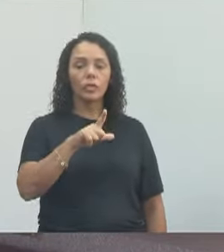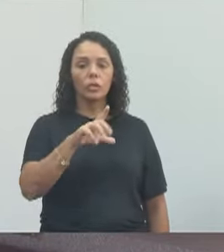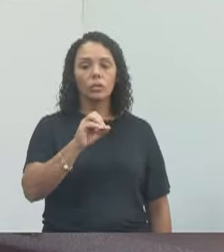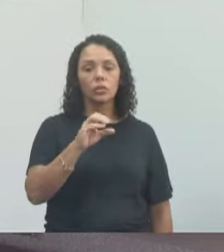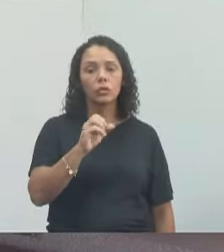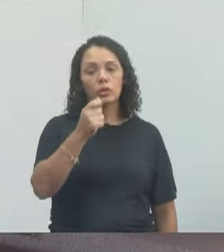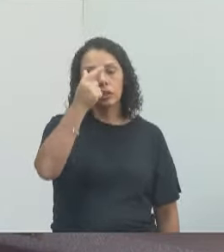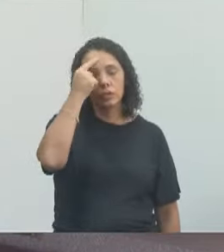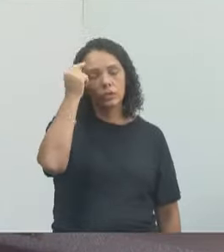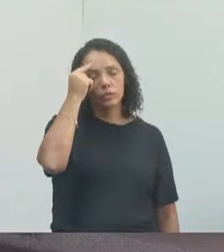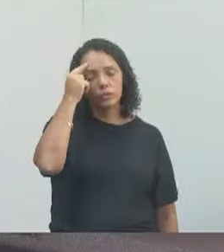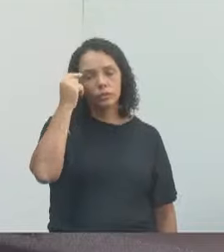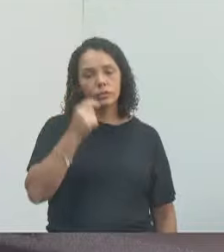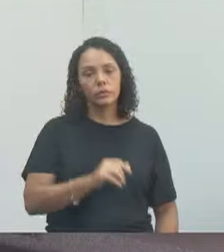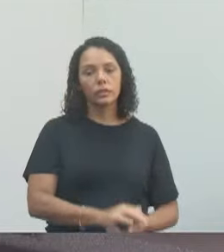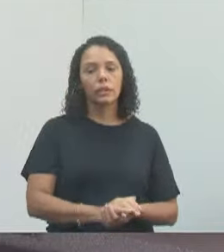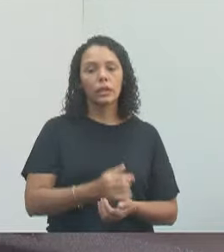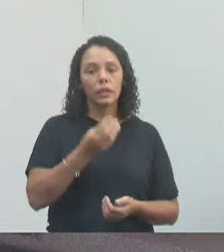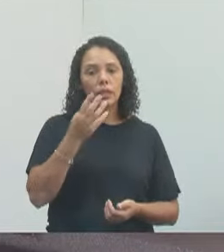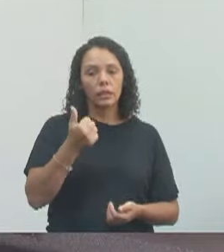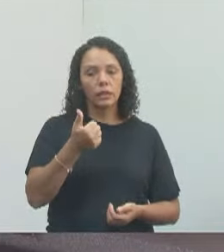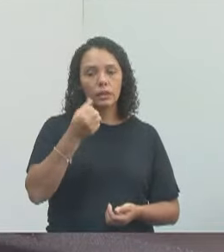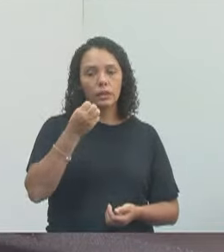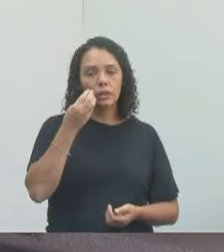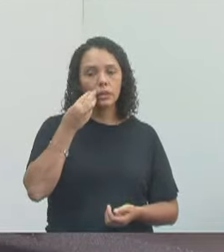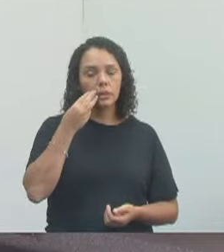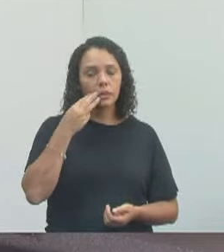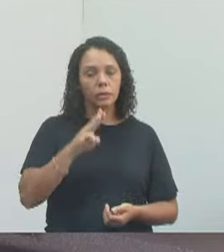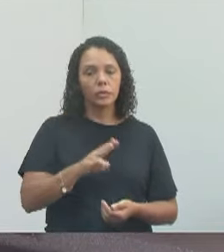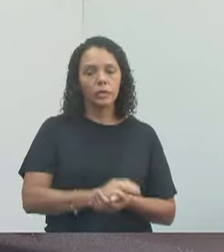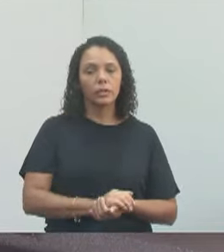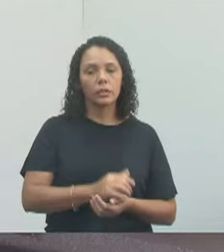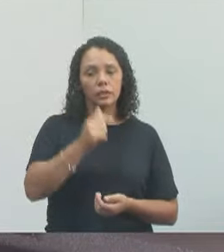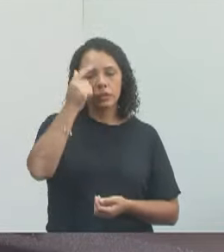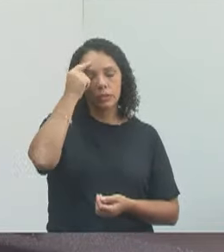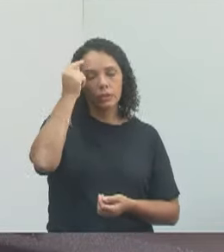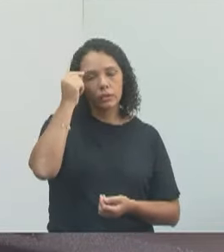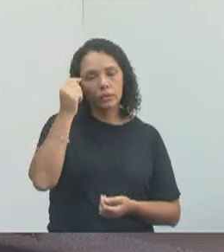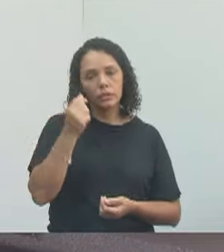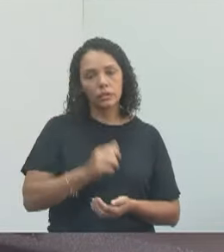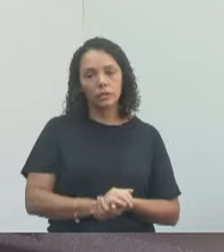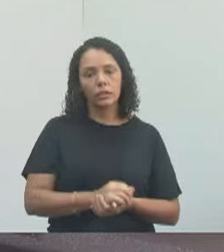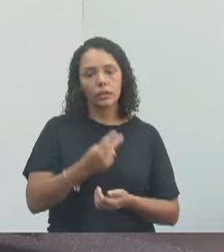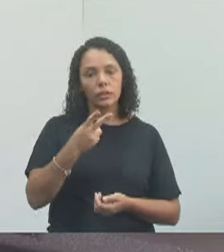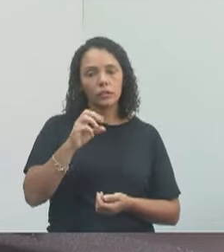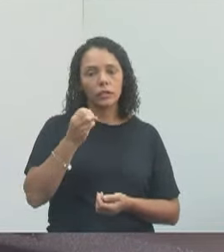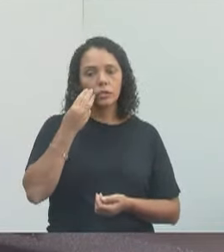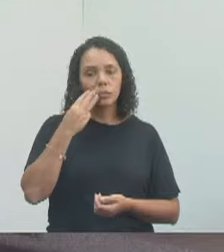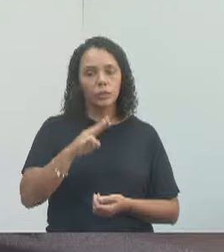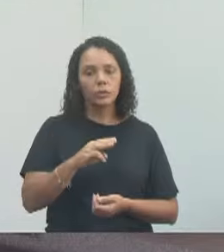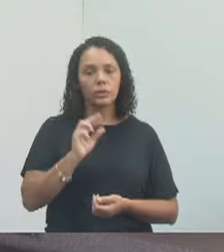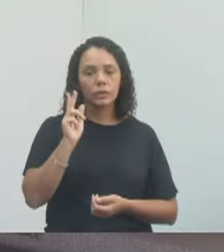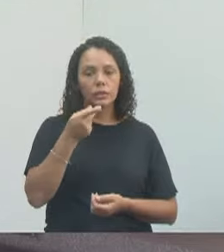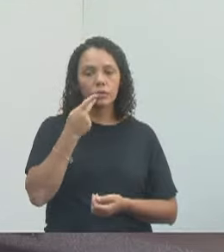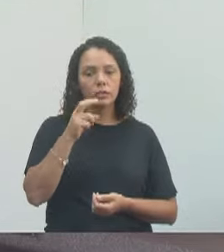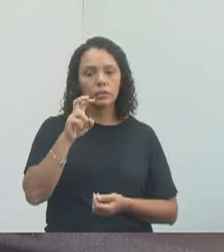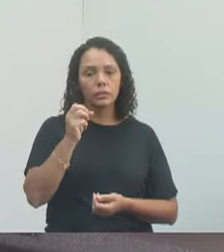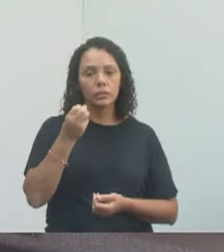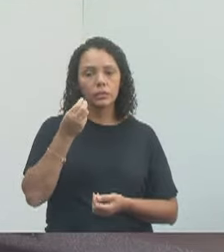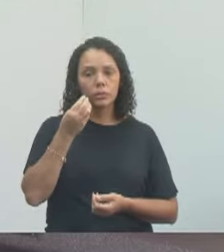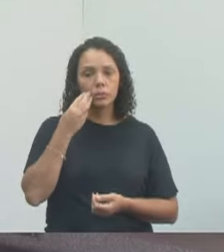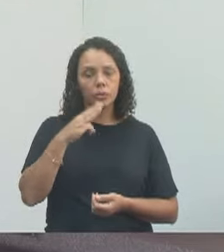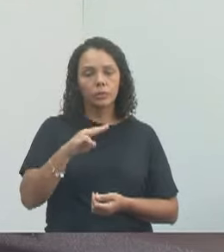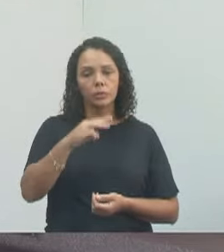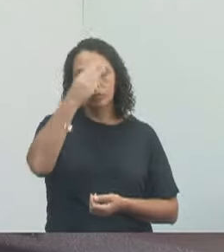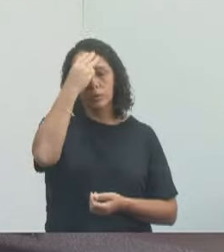10.000 LOAS 2023 dud 75.000 Edgar sasque 20.000 hernand Barreto 50.000 Maria